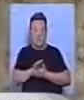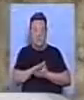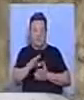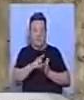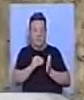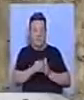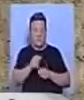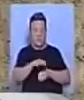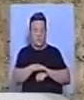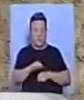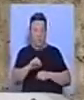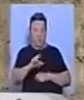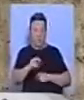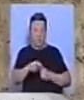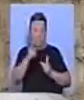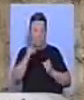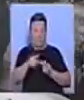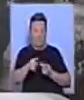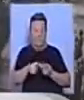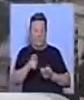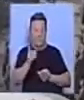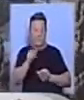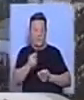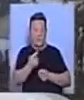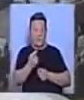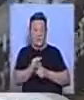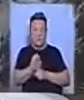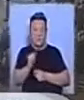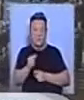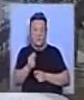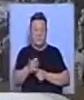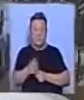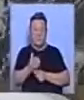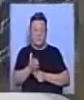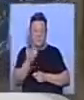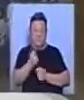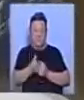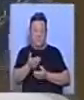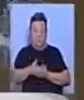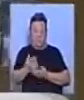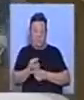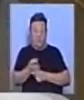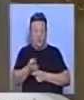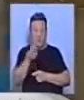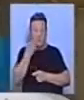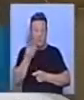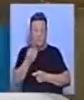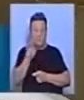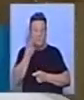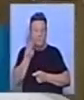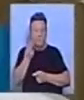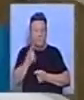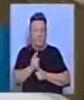ourivesaria fotografia e objetos que visam documentando como foi viver